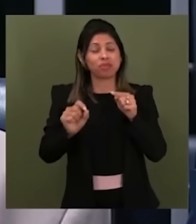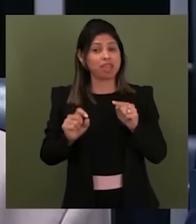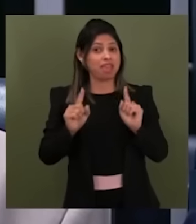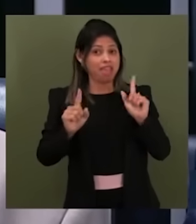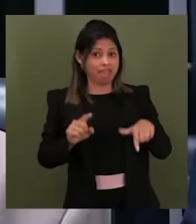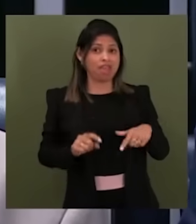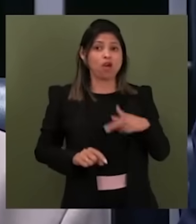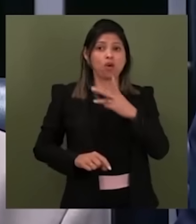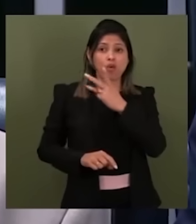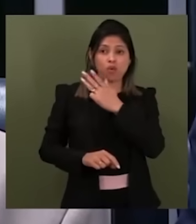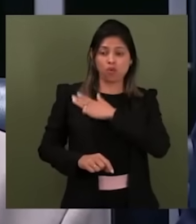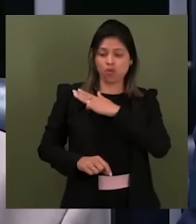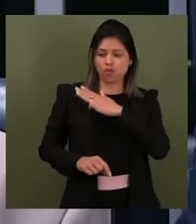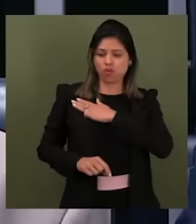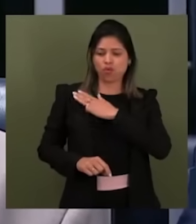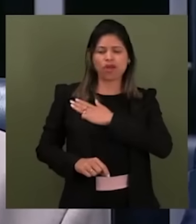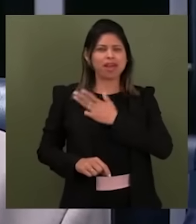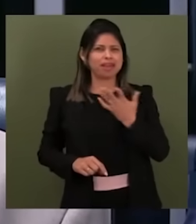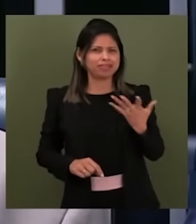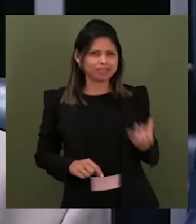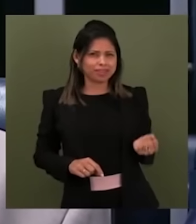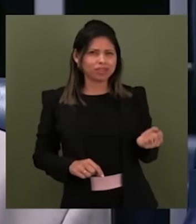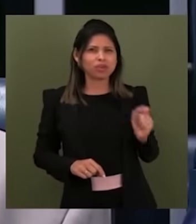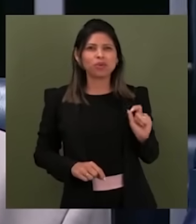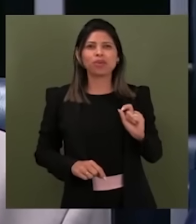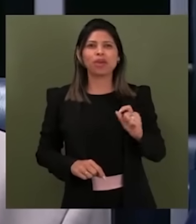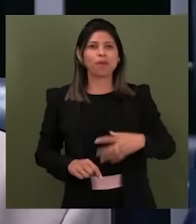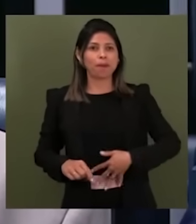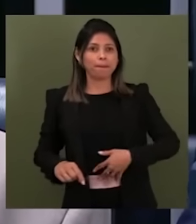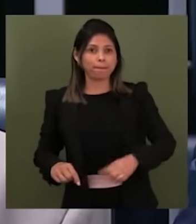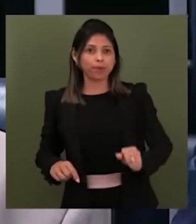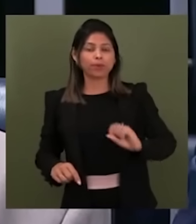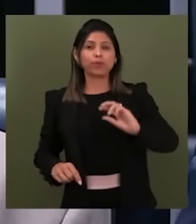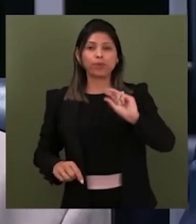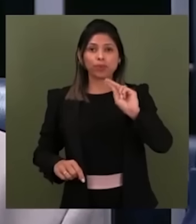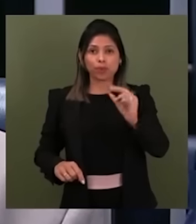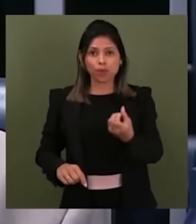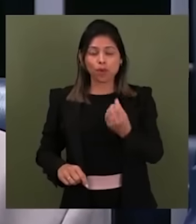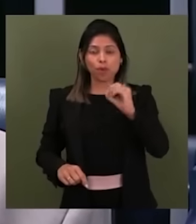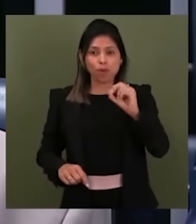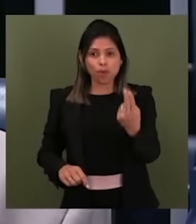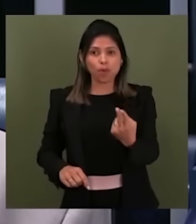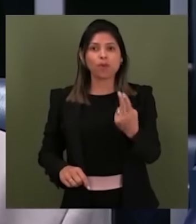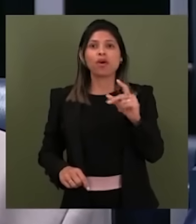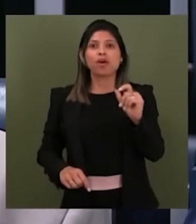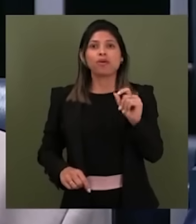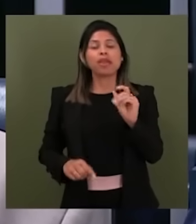Foi proibido dizer que o Lula é a favor de ditadura, que é amigo de ditadores.